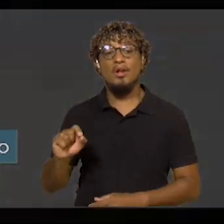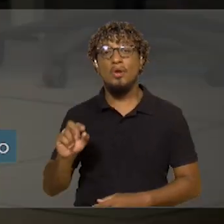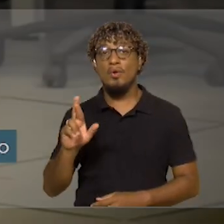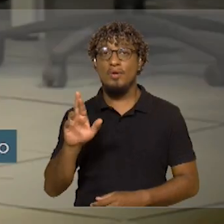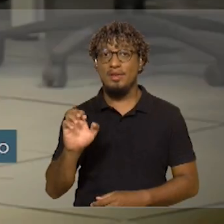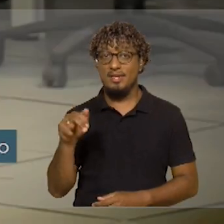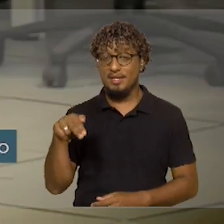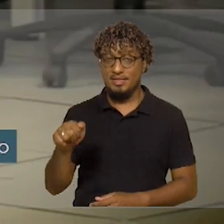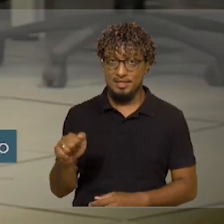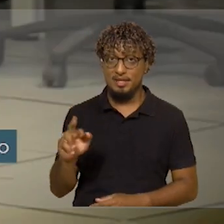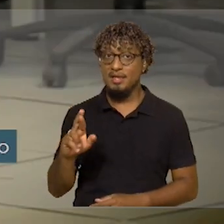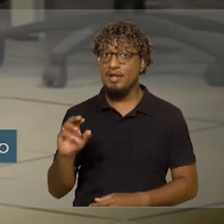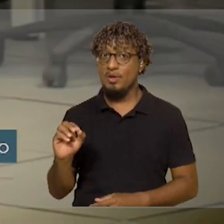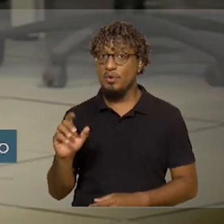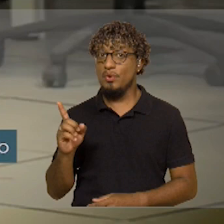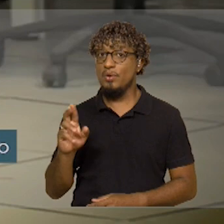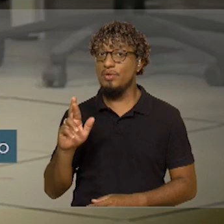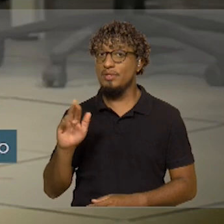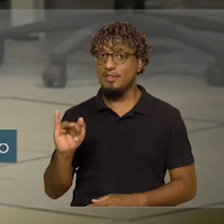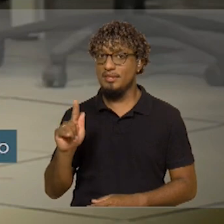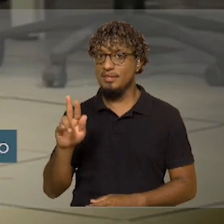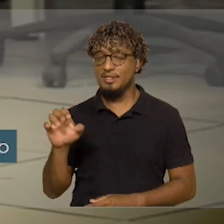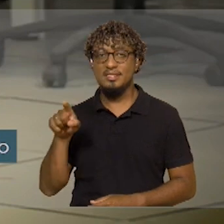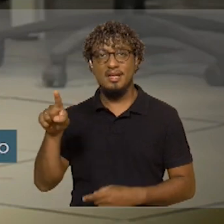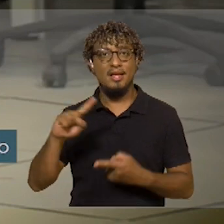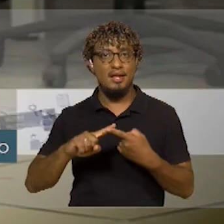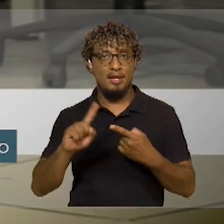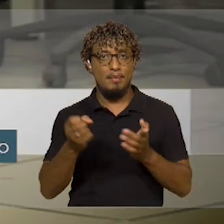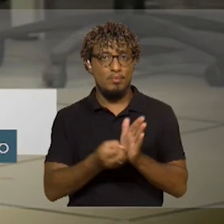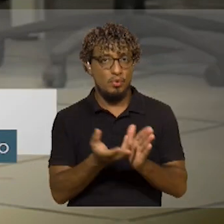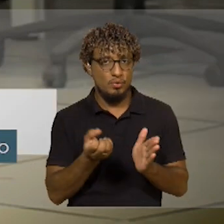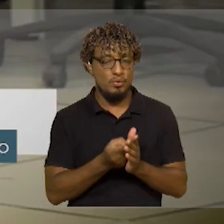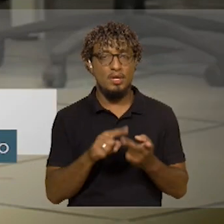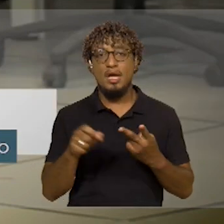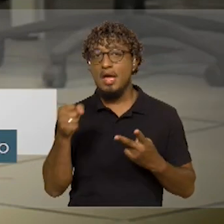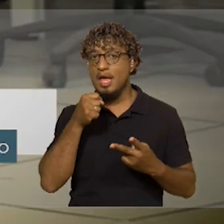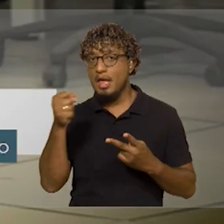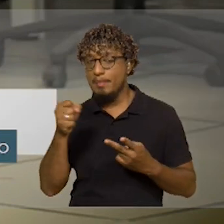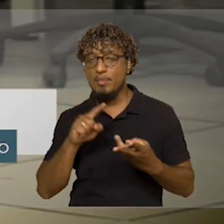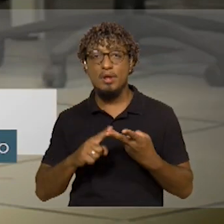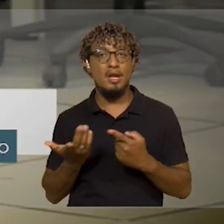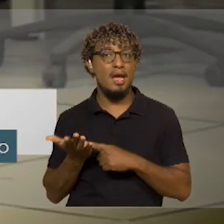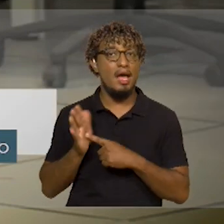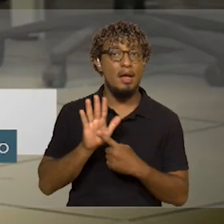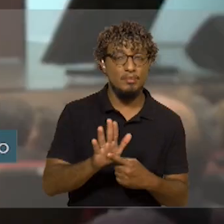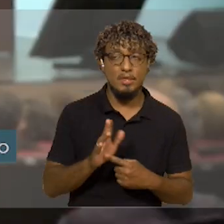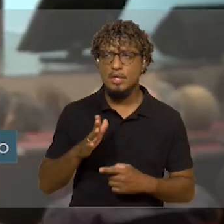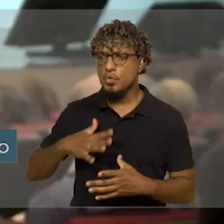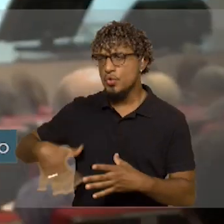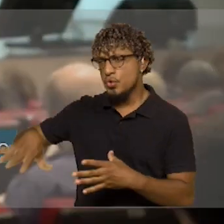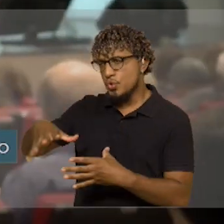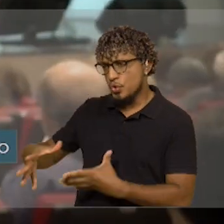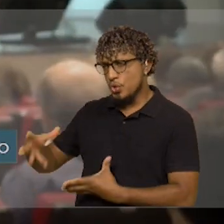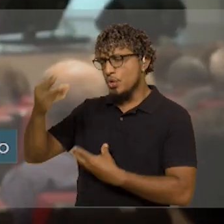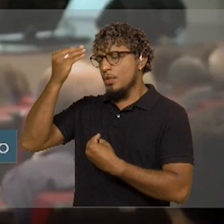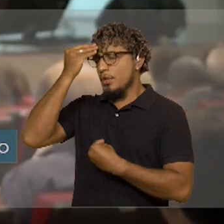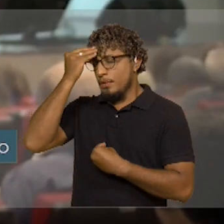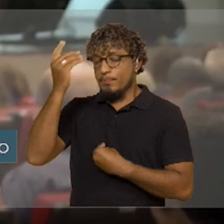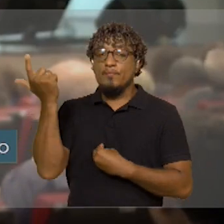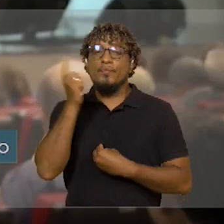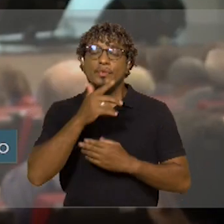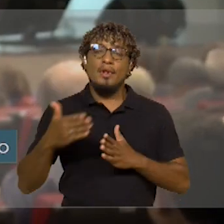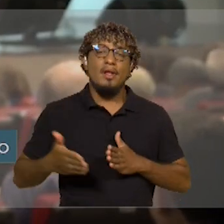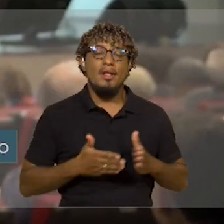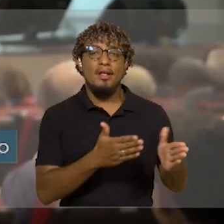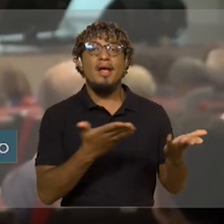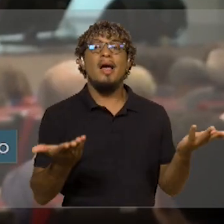Por aqui, ela foi produtora, repórter e apresentadora. Ela usou toda a bagagem adquirida para construir a sua jornada